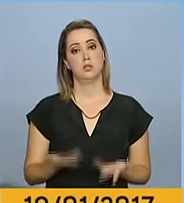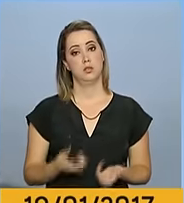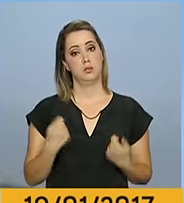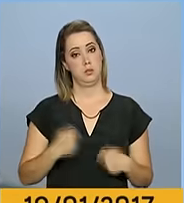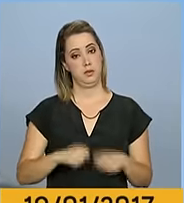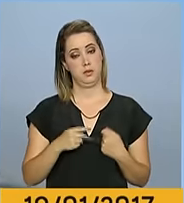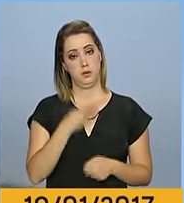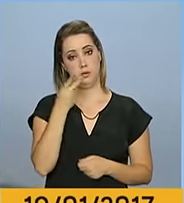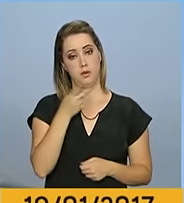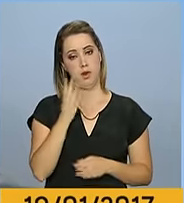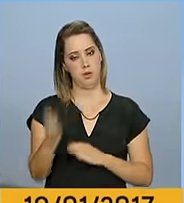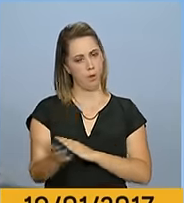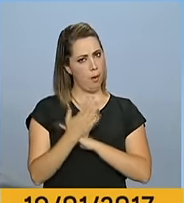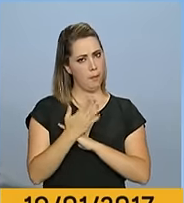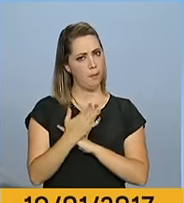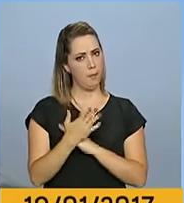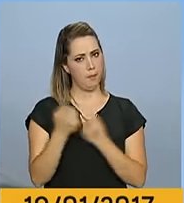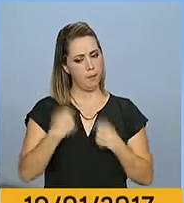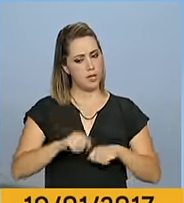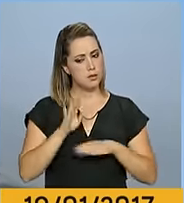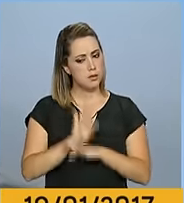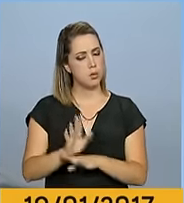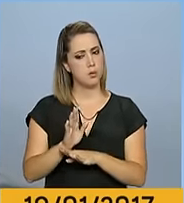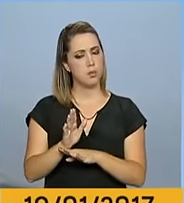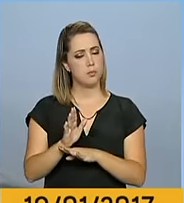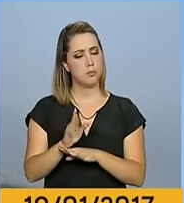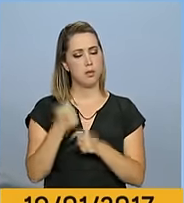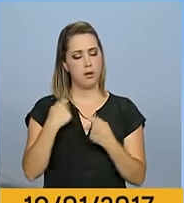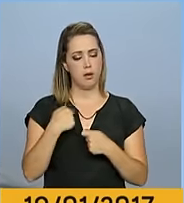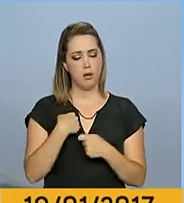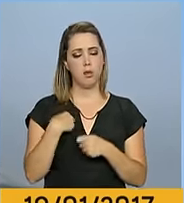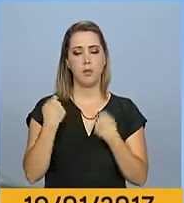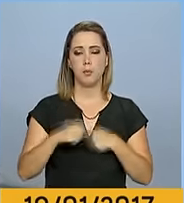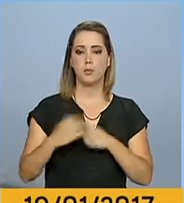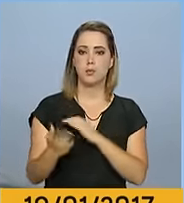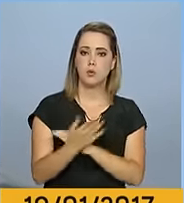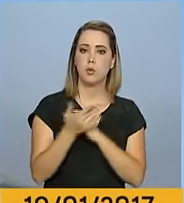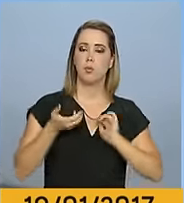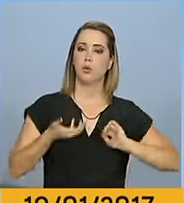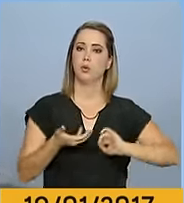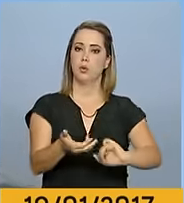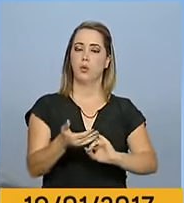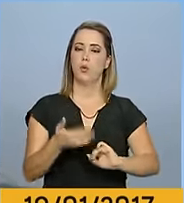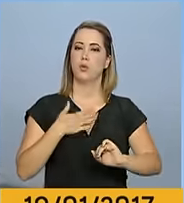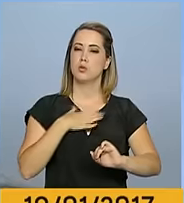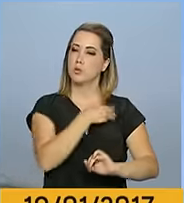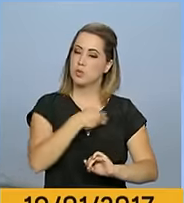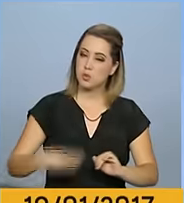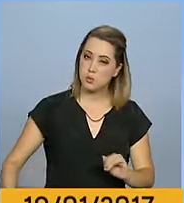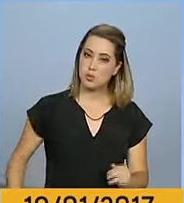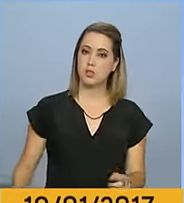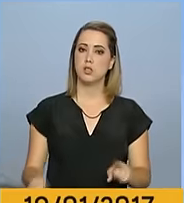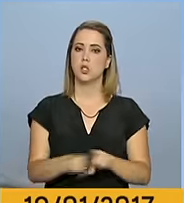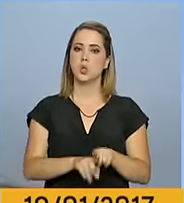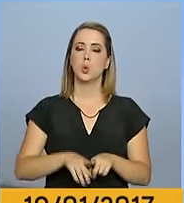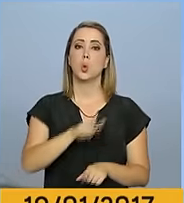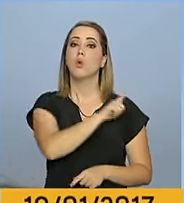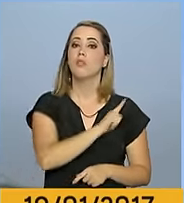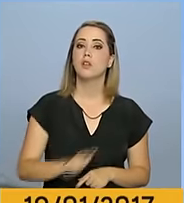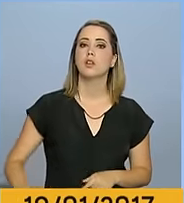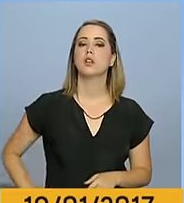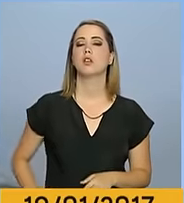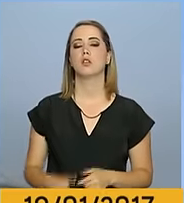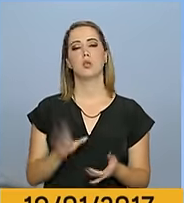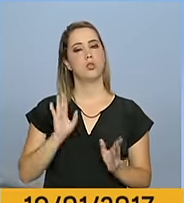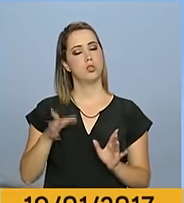contar com o apoio não só do Congresso Nacional, dos meus ministros, dos governadores, vários deles estiveram comigo no dia